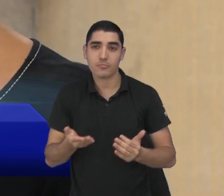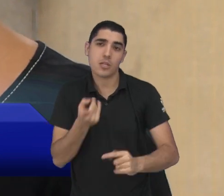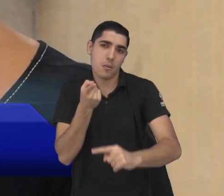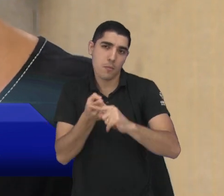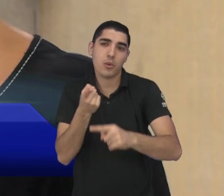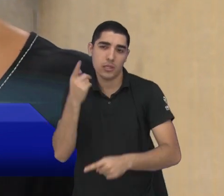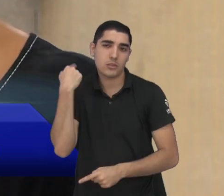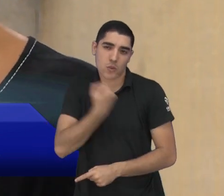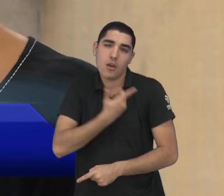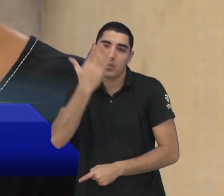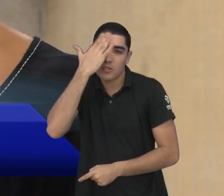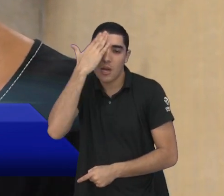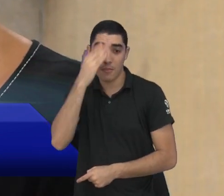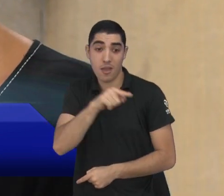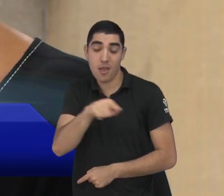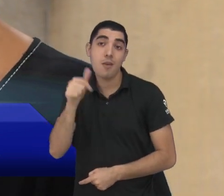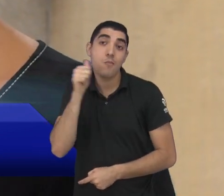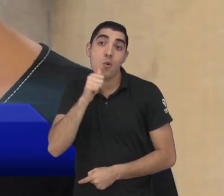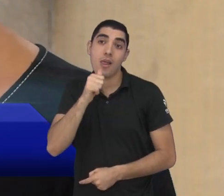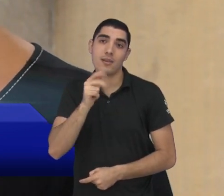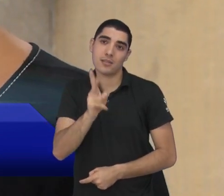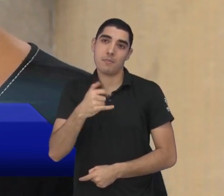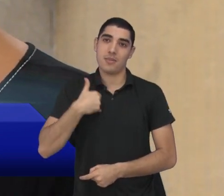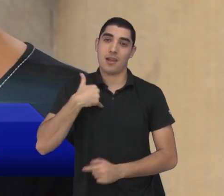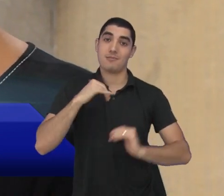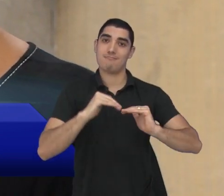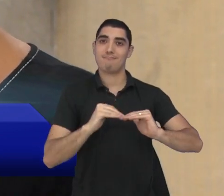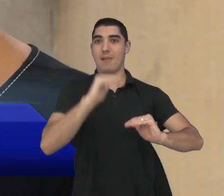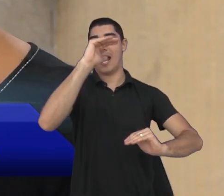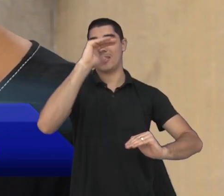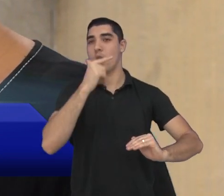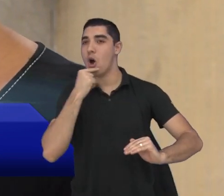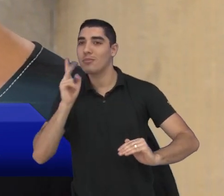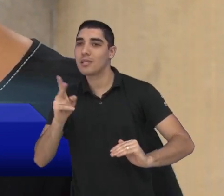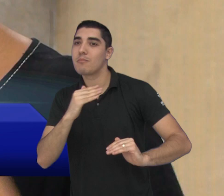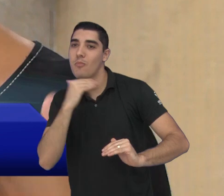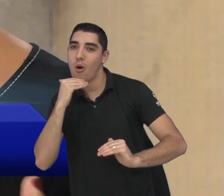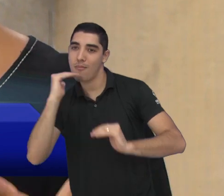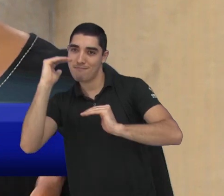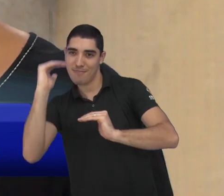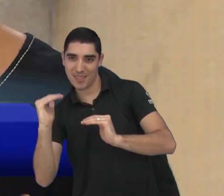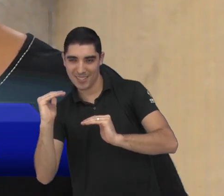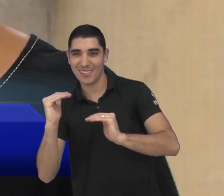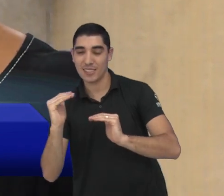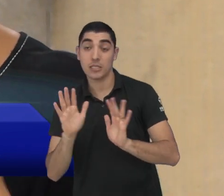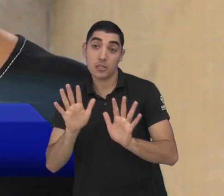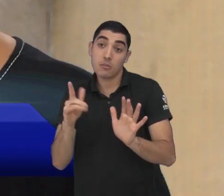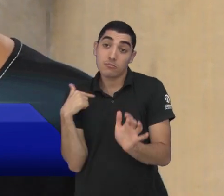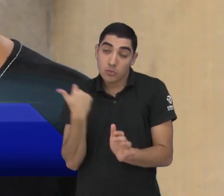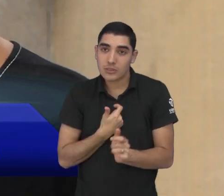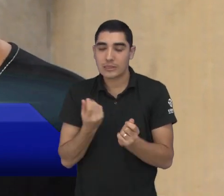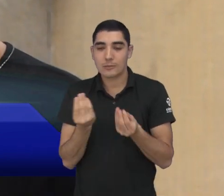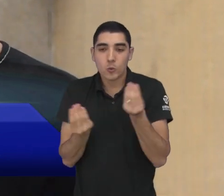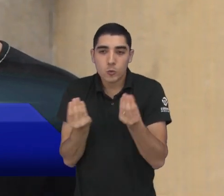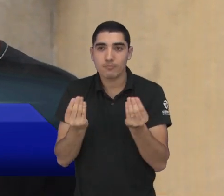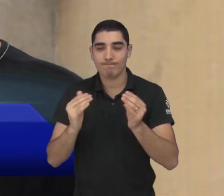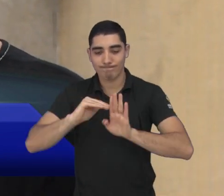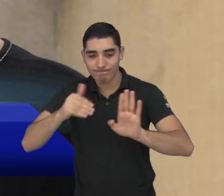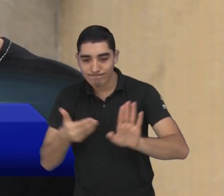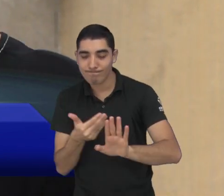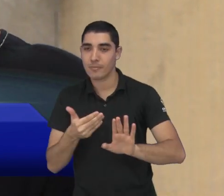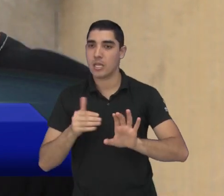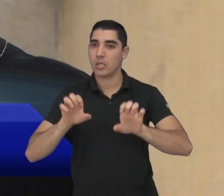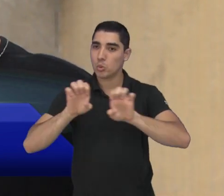fundamentalmente, né, porque a gente sabe que as mulheres vão viver mais. Então, assim, de fato, eu vou ter que recriar, né, toda essa estrutura